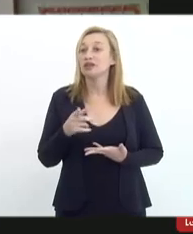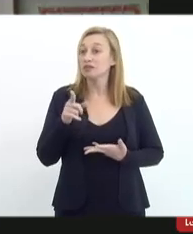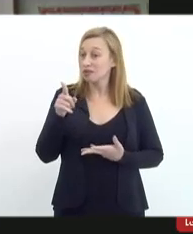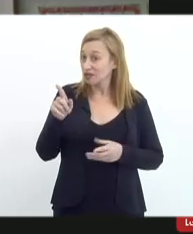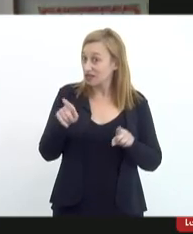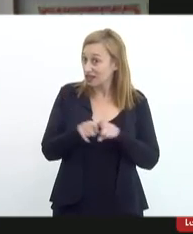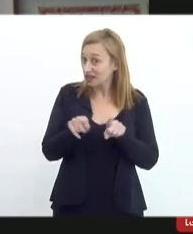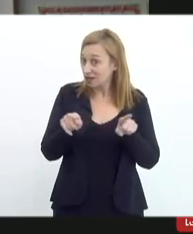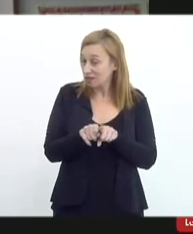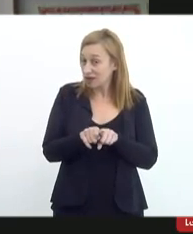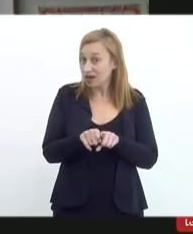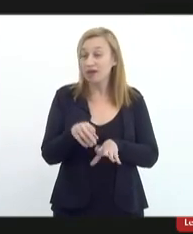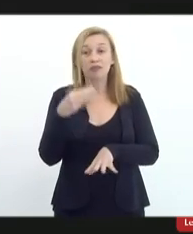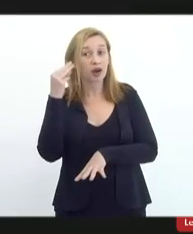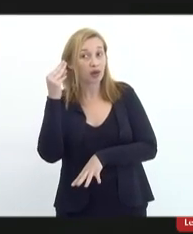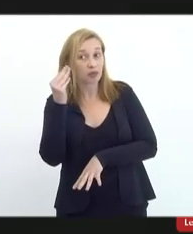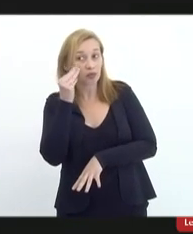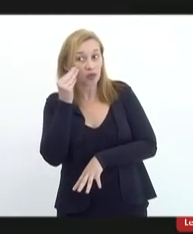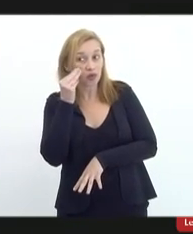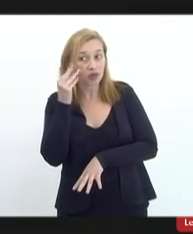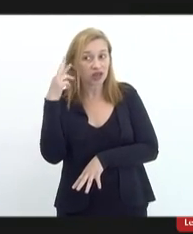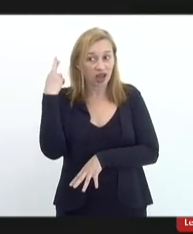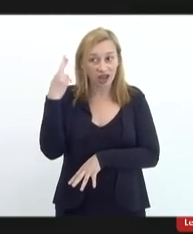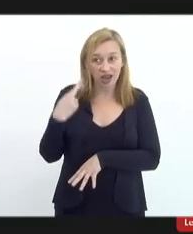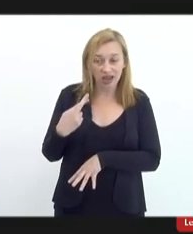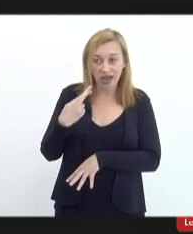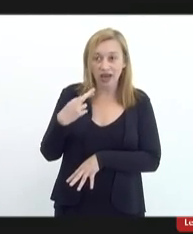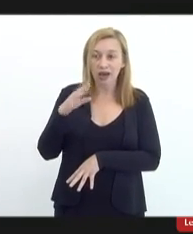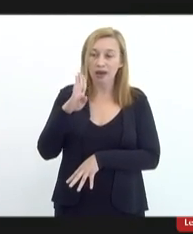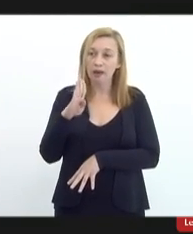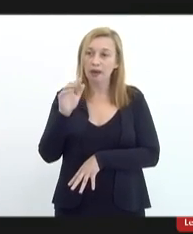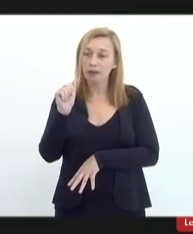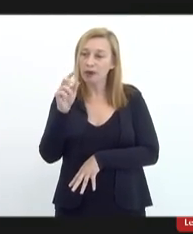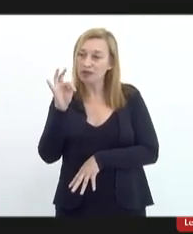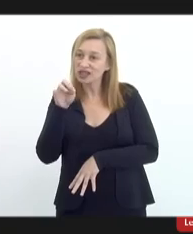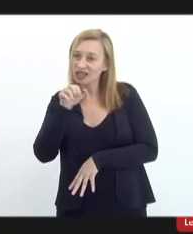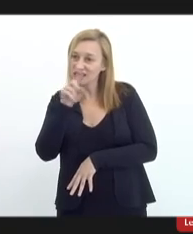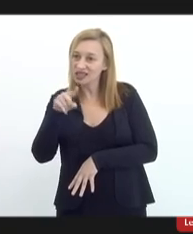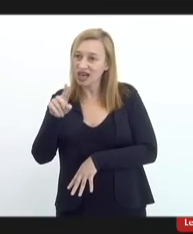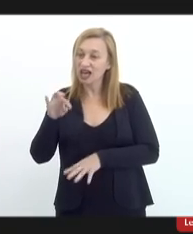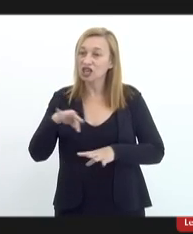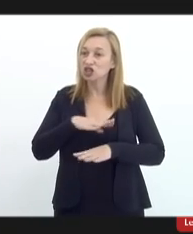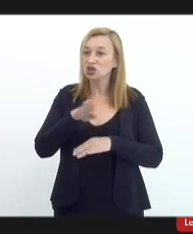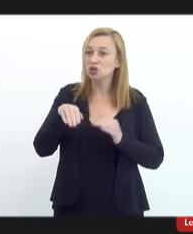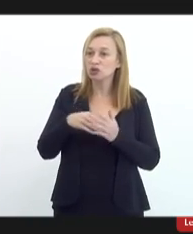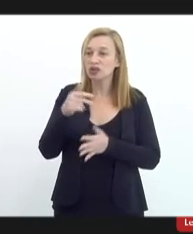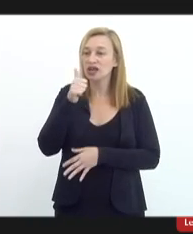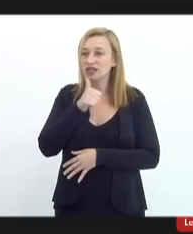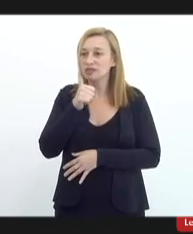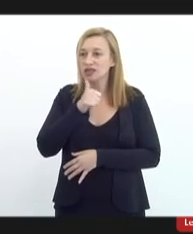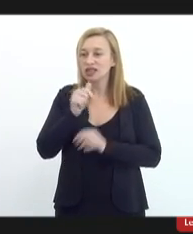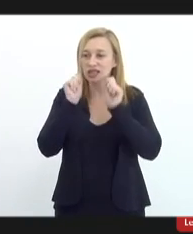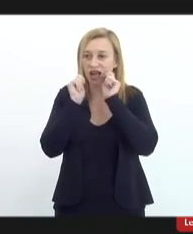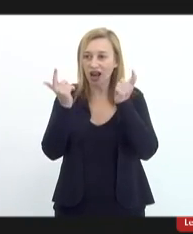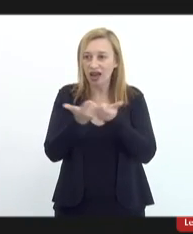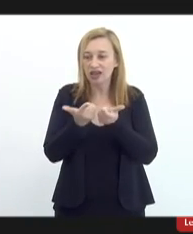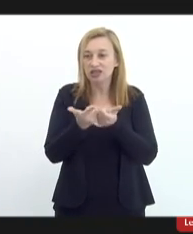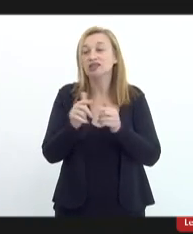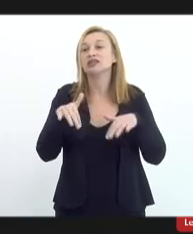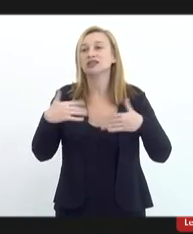também, para a Mônica, para a Renata, para a Baltazar, para a Ju, para todas as meninas aí da Assembleia, né?